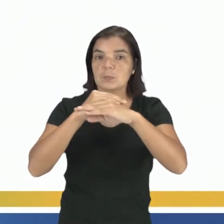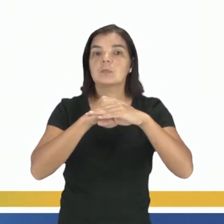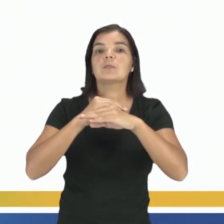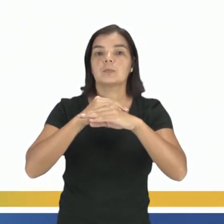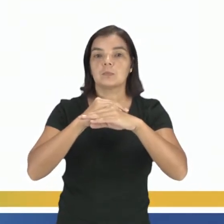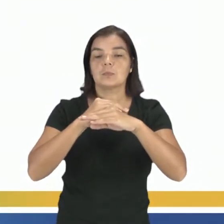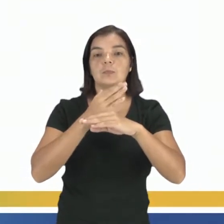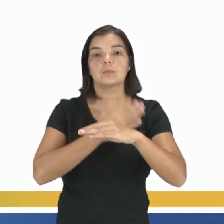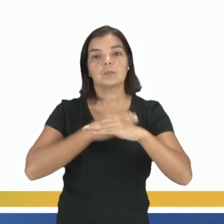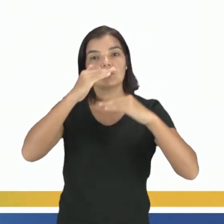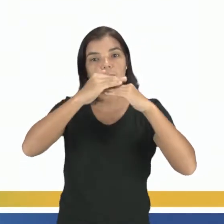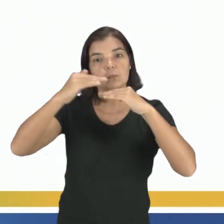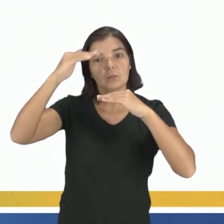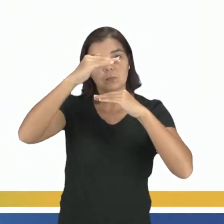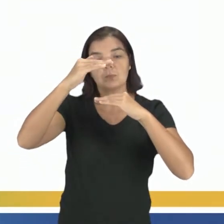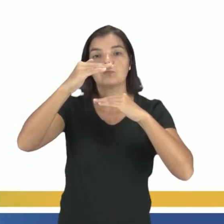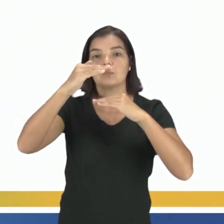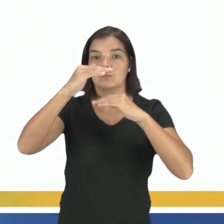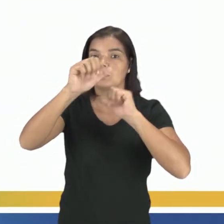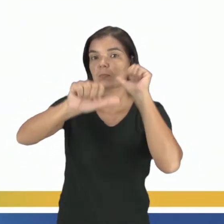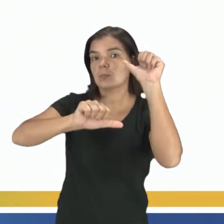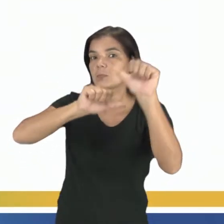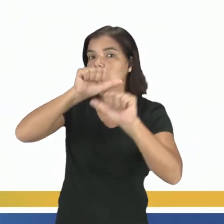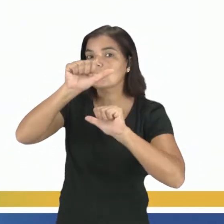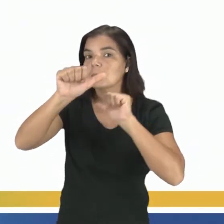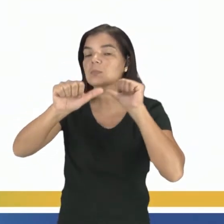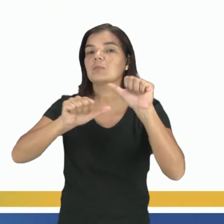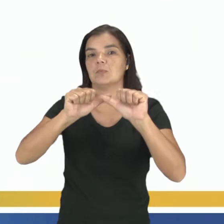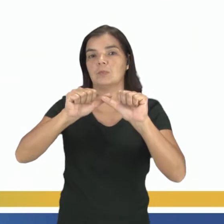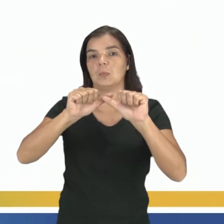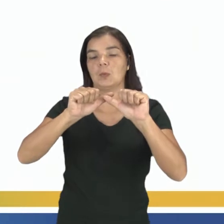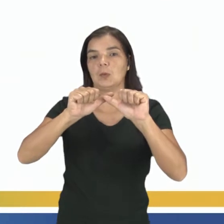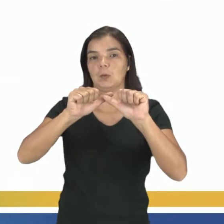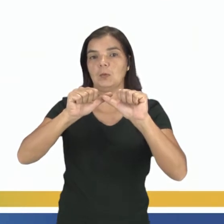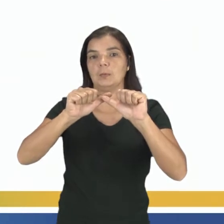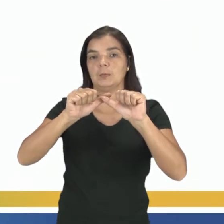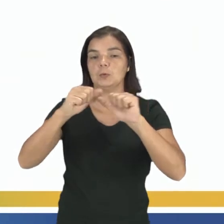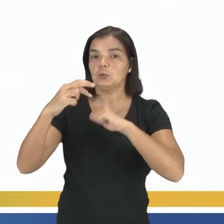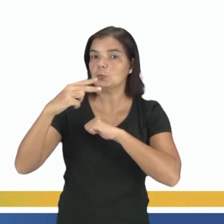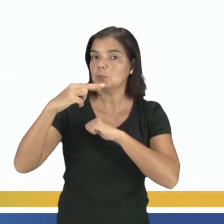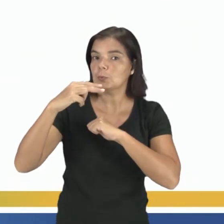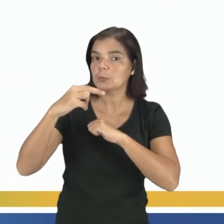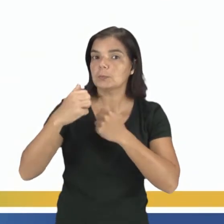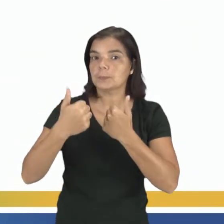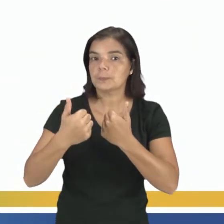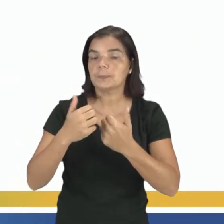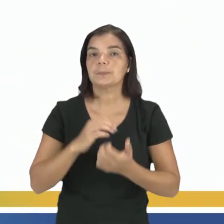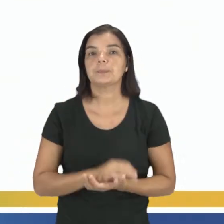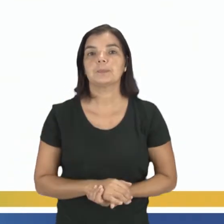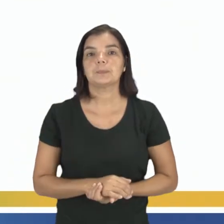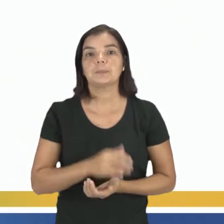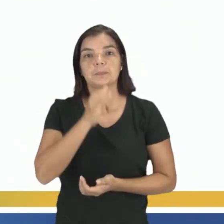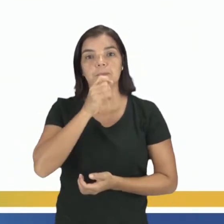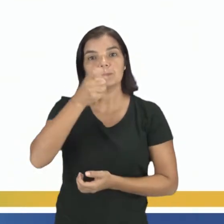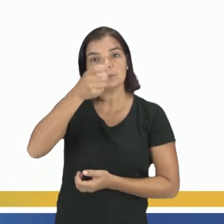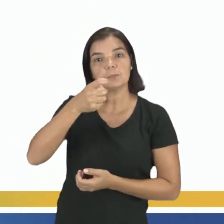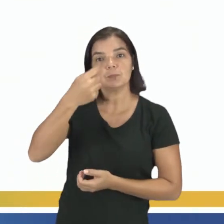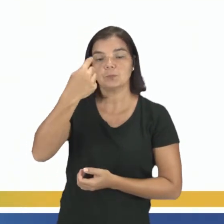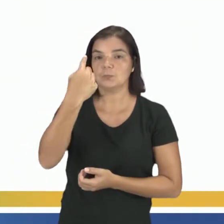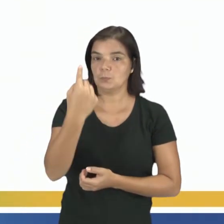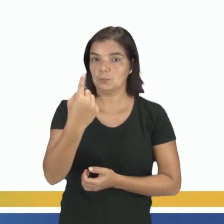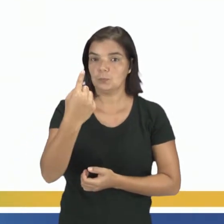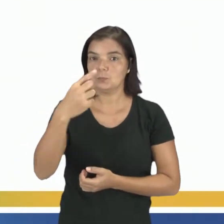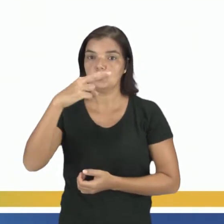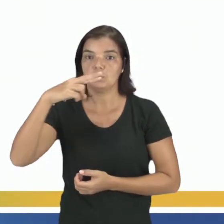o meu expoente vai sofrer uma mudança no seu sinal de igualdade, tá? No caso, vai ficar aí, ó, x1